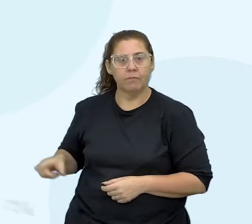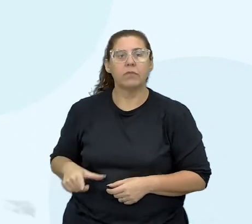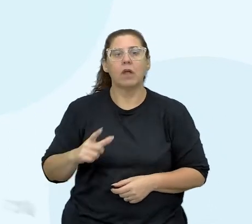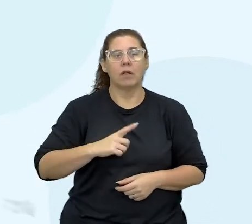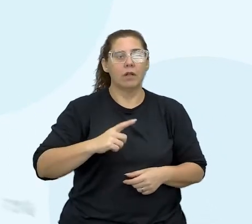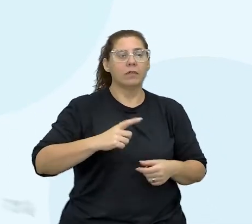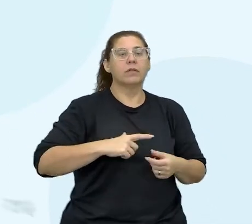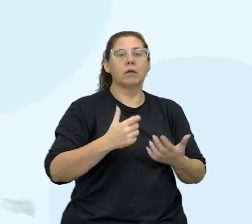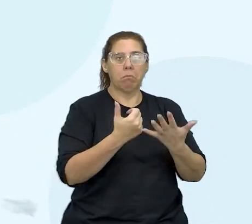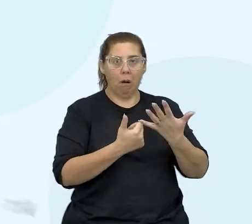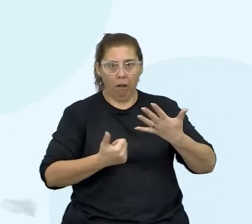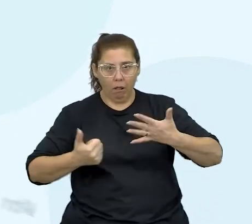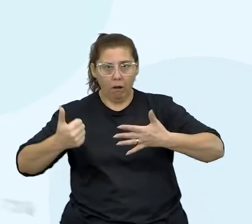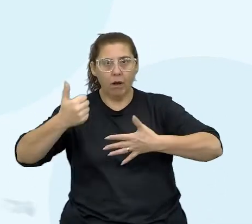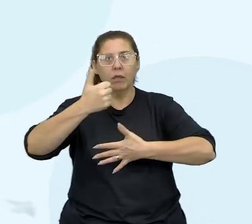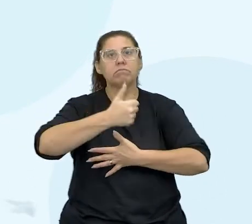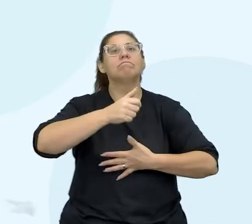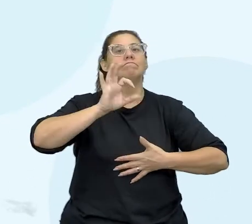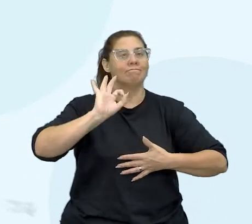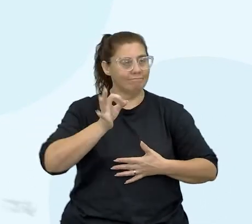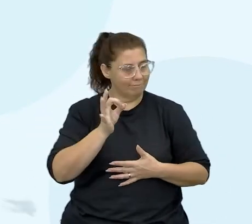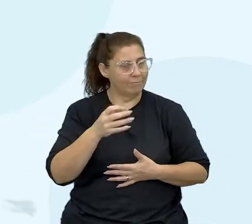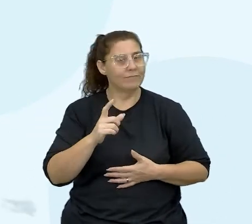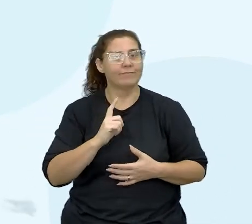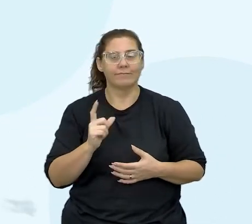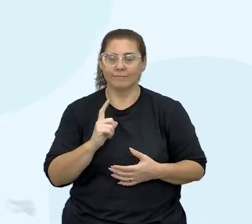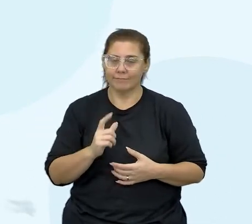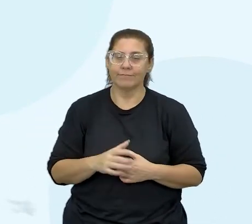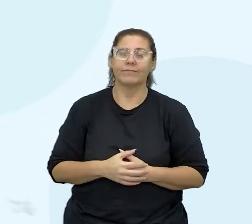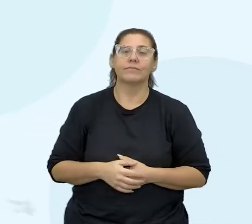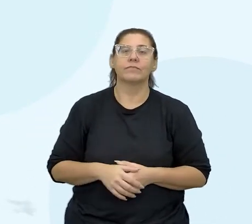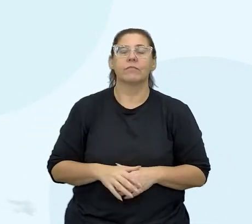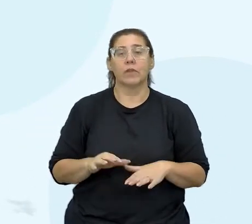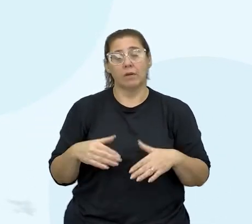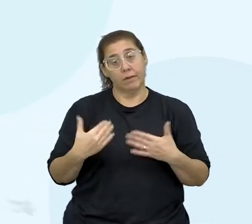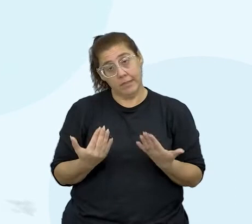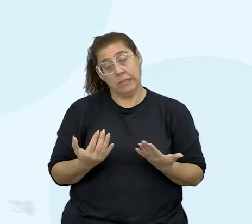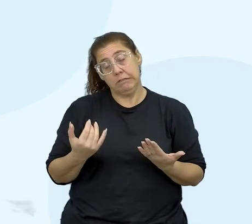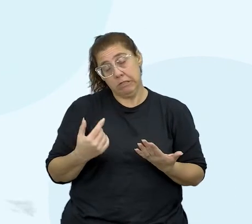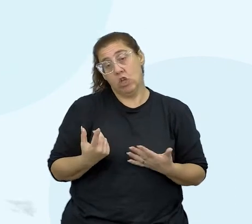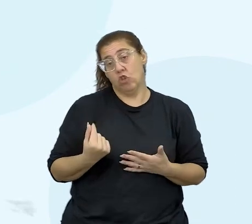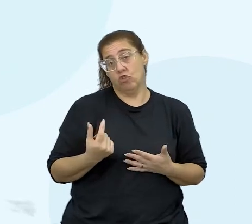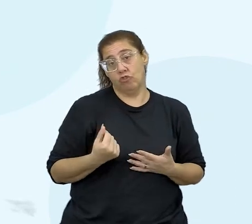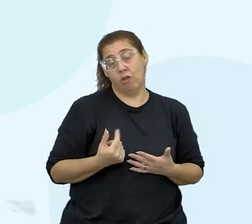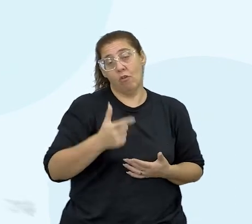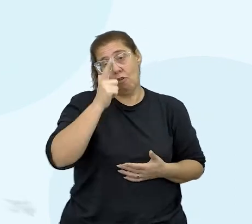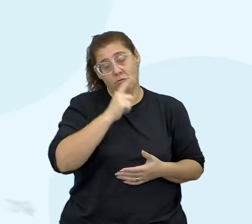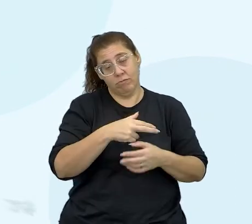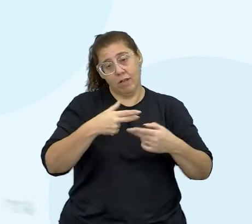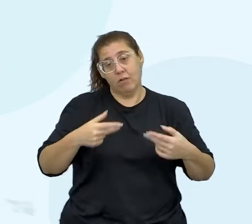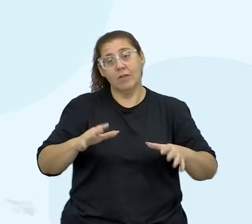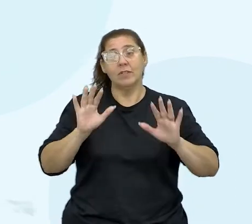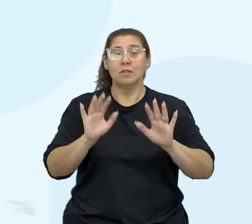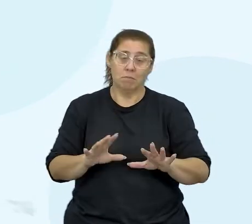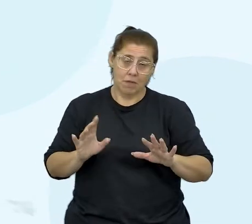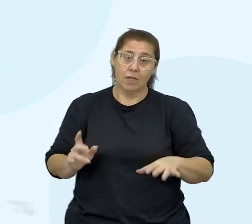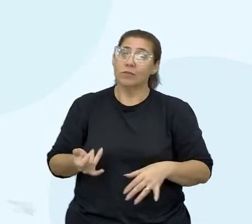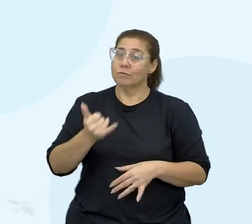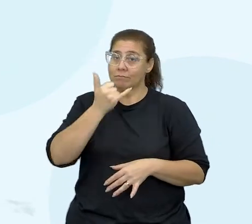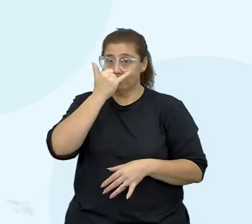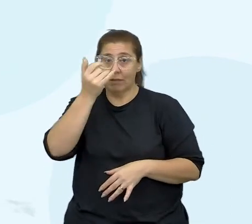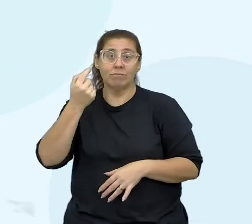quem tem mais dinheiro tem, obviamente, necessidades muito mais atendidas do que quem não tem, mas a poluição e os desastres